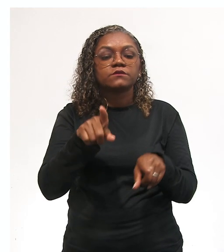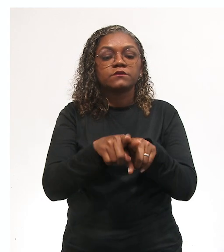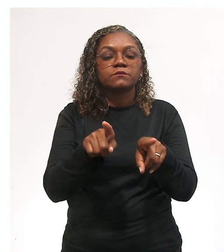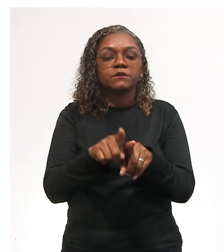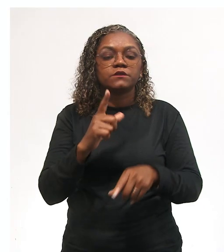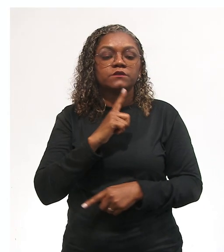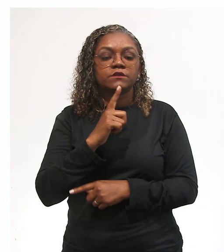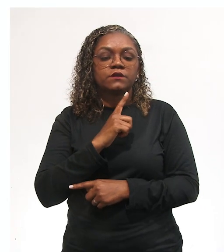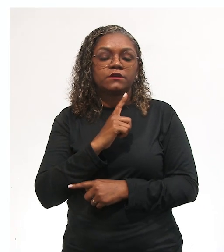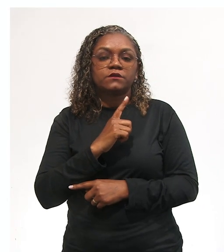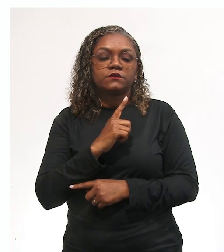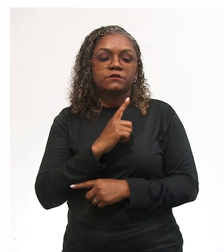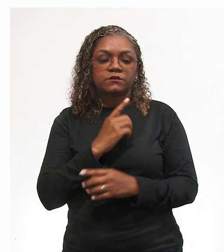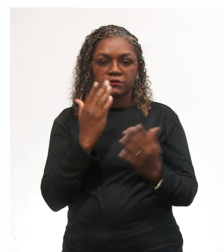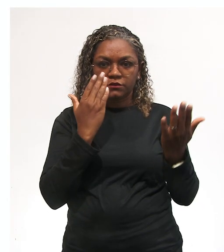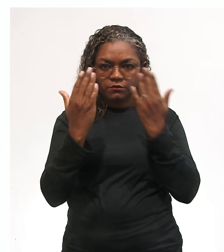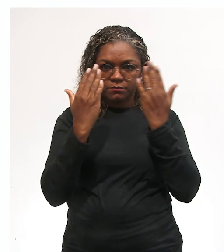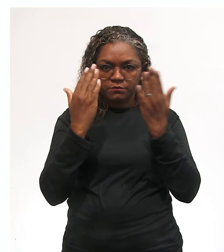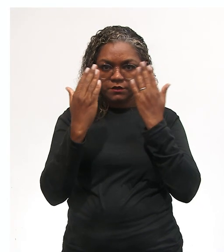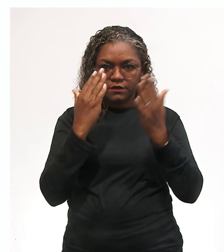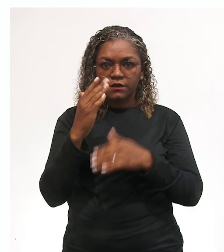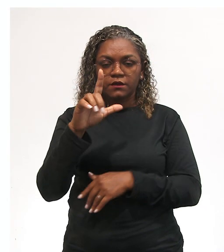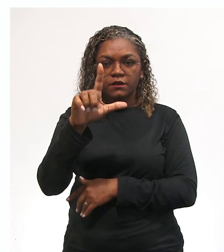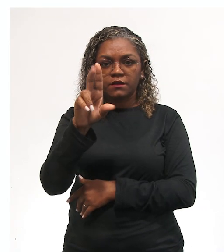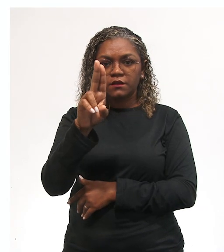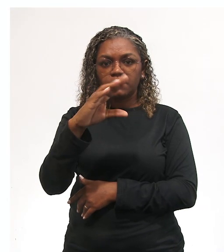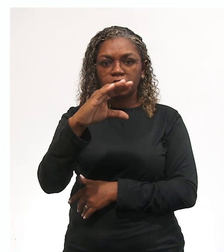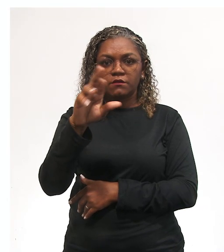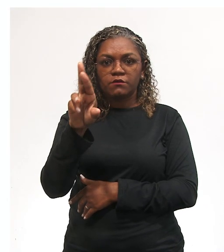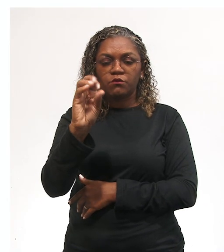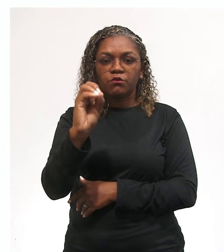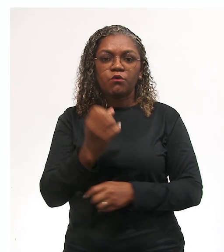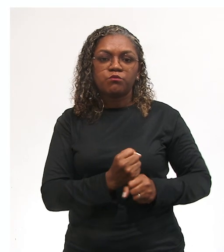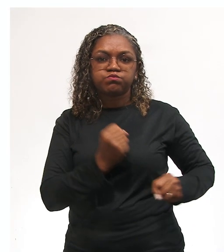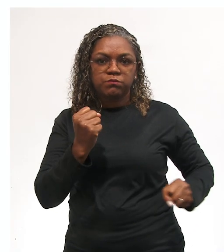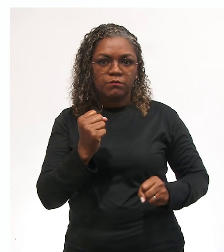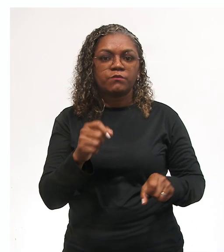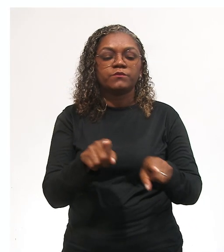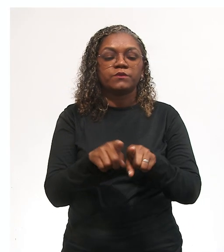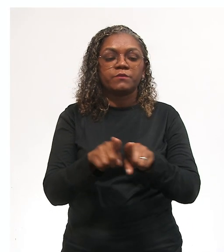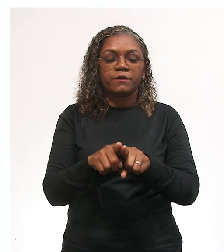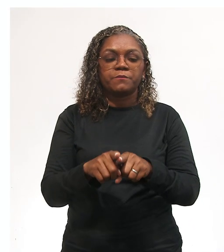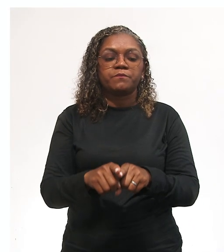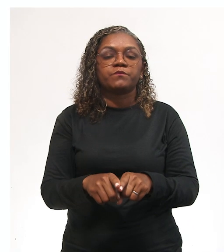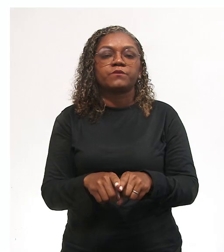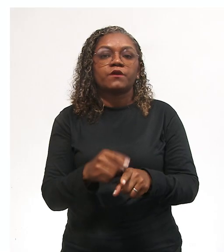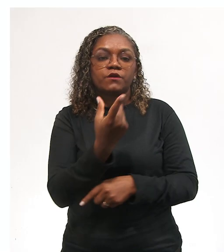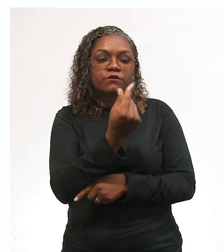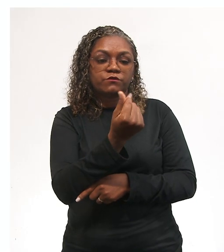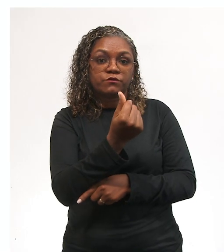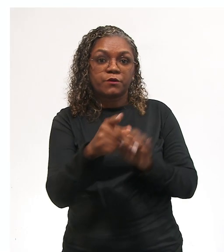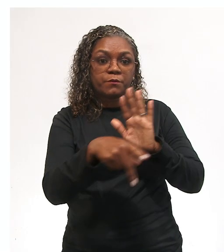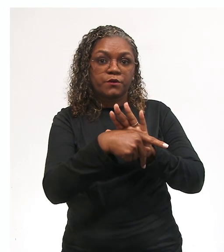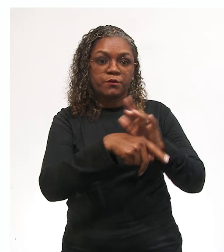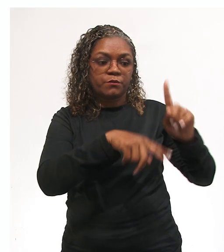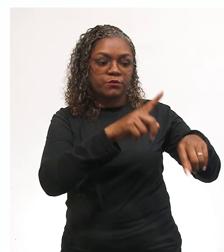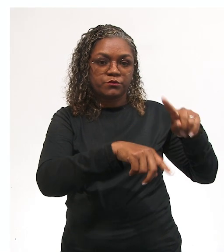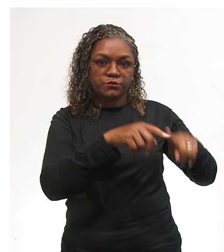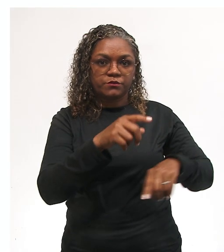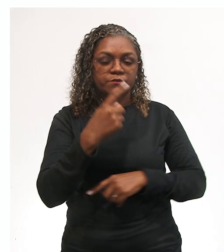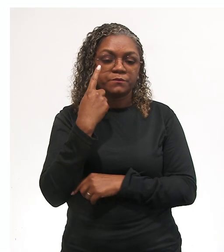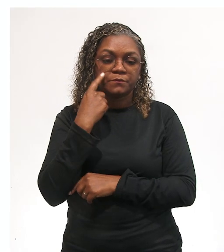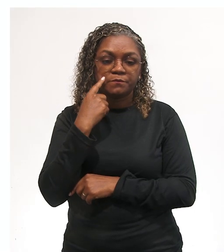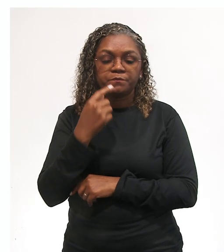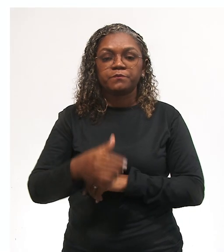Quando nós vamos fazer a comparação do nosso lucro bruto pelo custo do produto. Então, no numerador, nós colocamos o